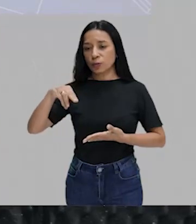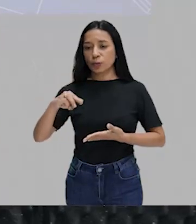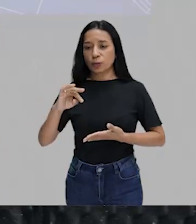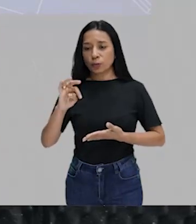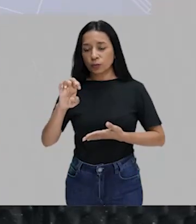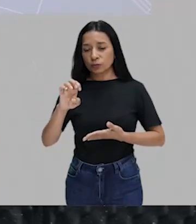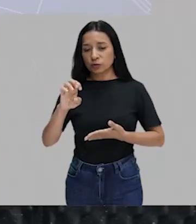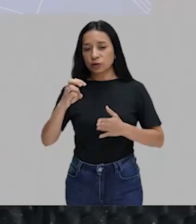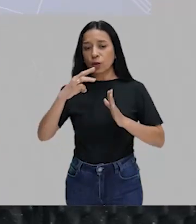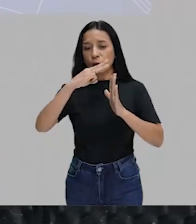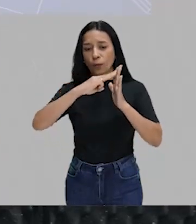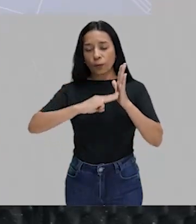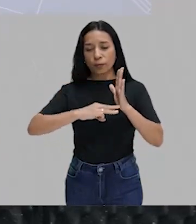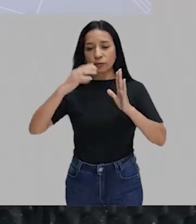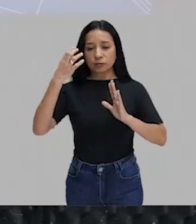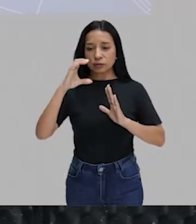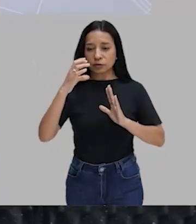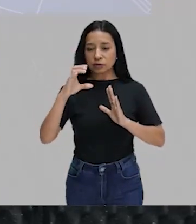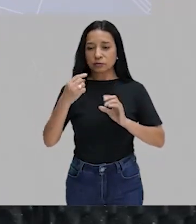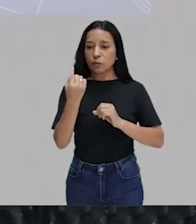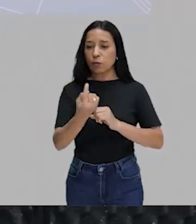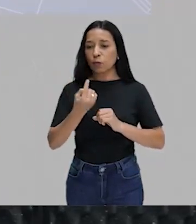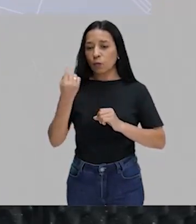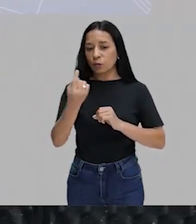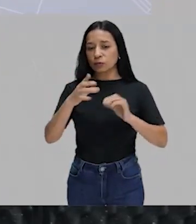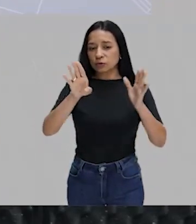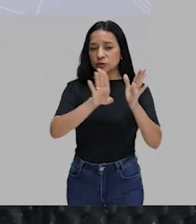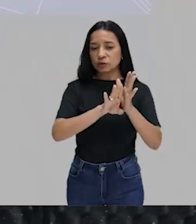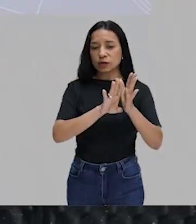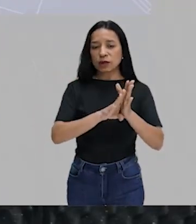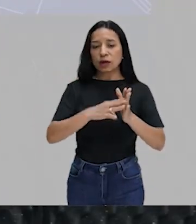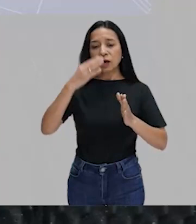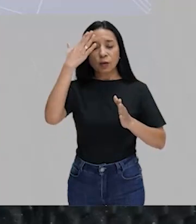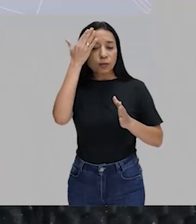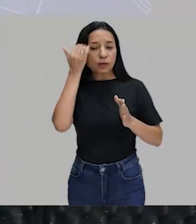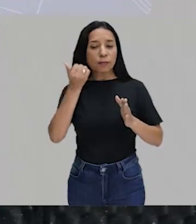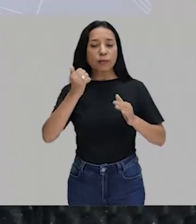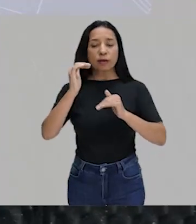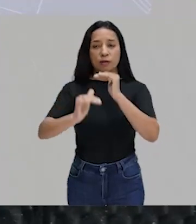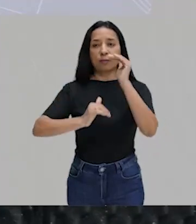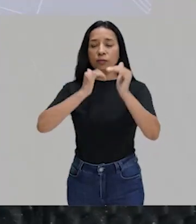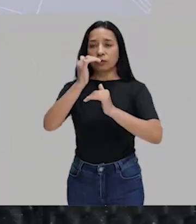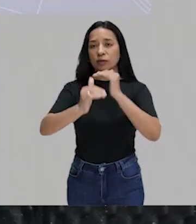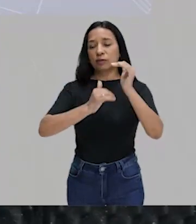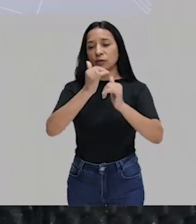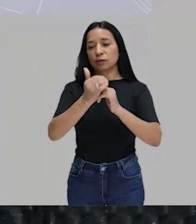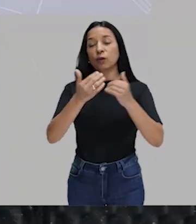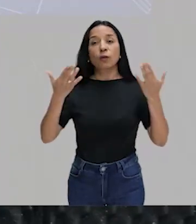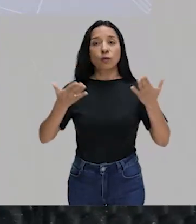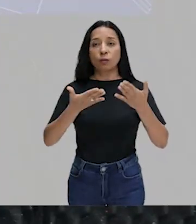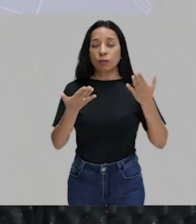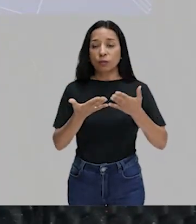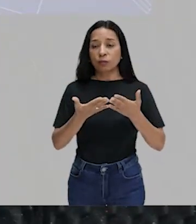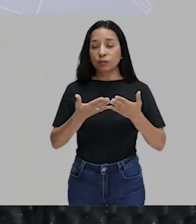o método científico como único meio de se chegar ao conhecimento e ao progresso. Hoje em dia, muita gente